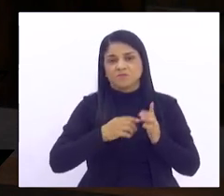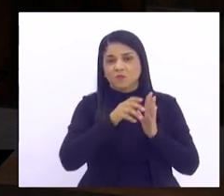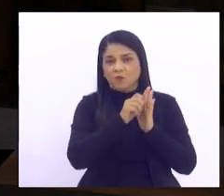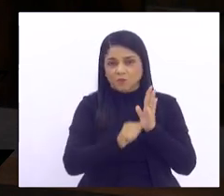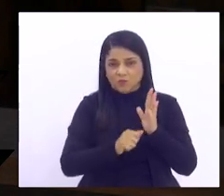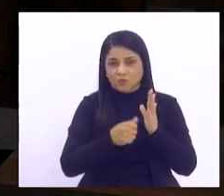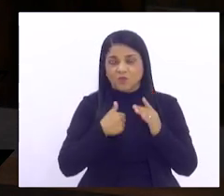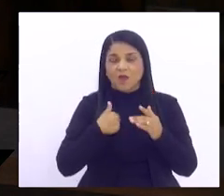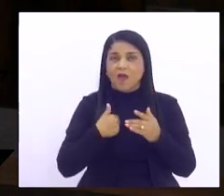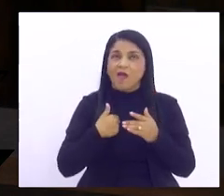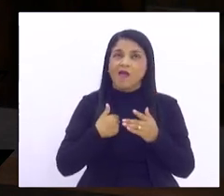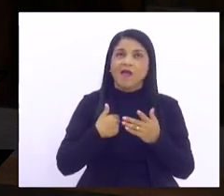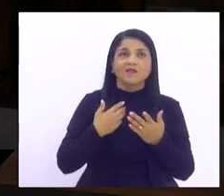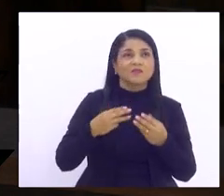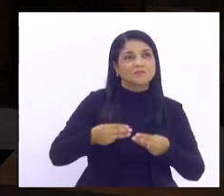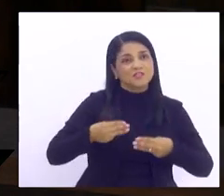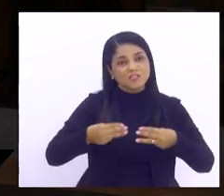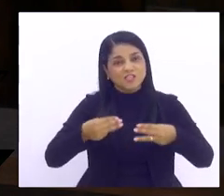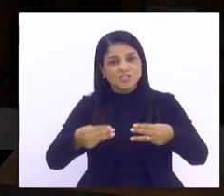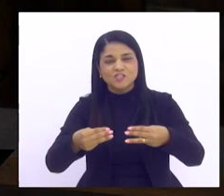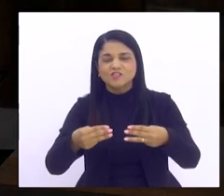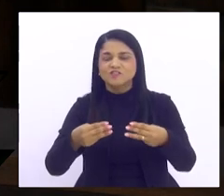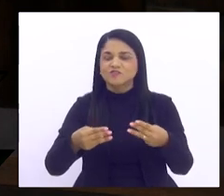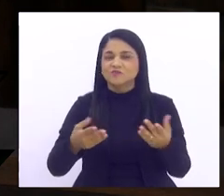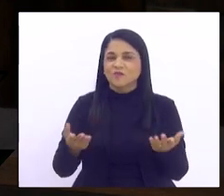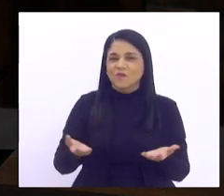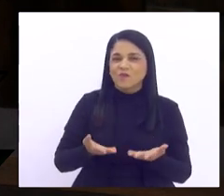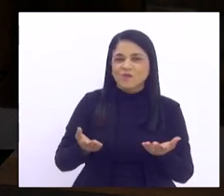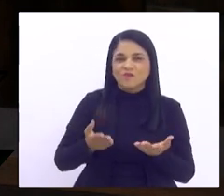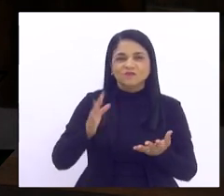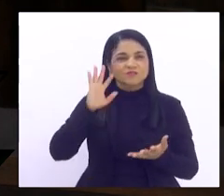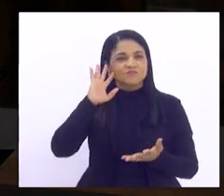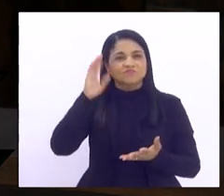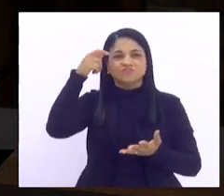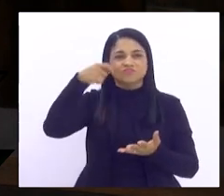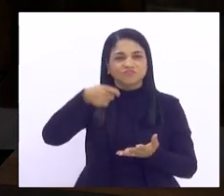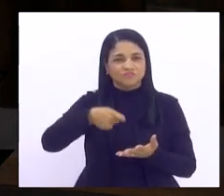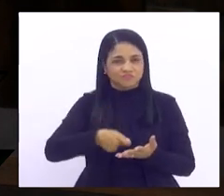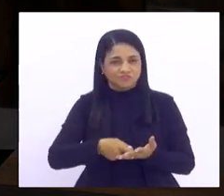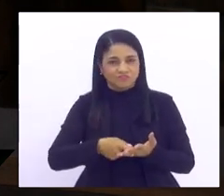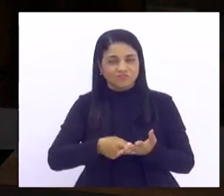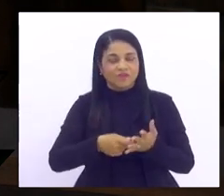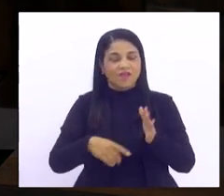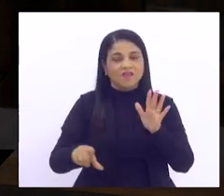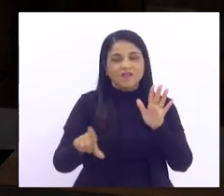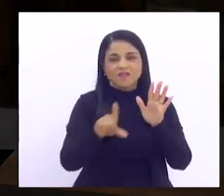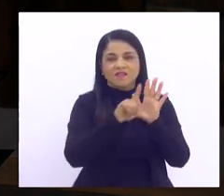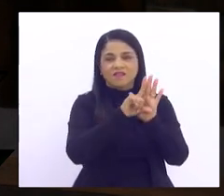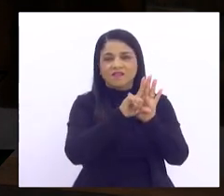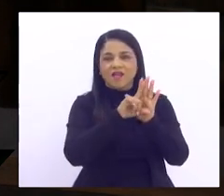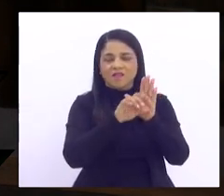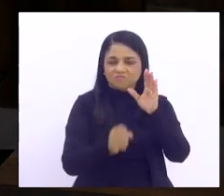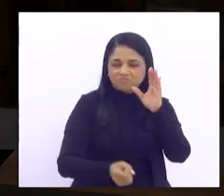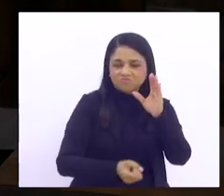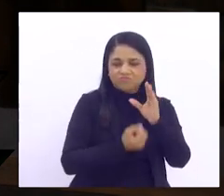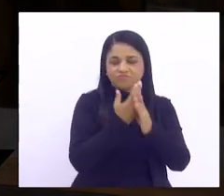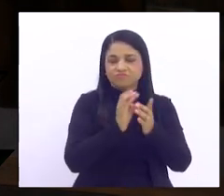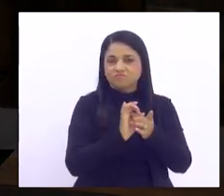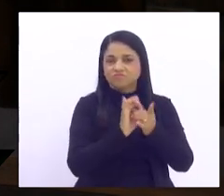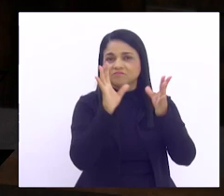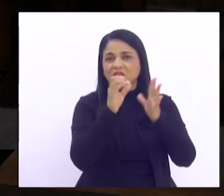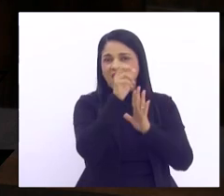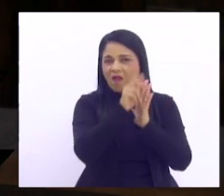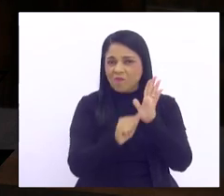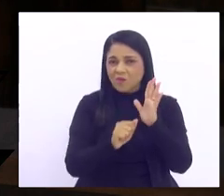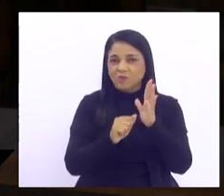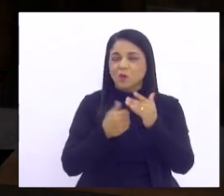olha, nós, os ministros, agora temos que tomar esse fardo e legalizar o aborto, para que cheguemos